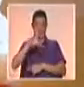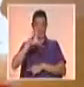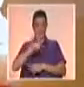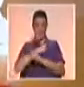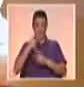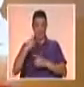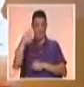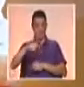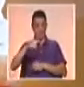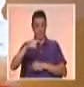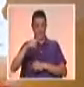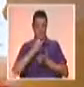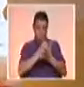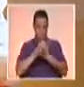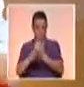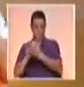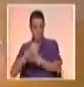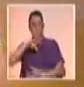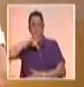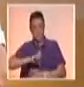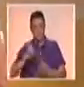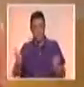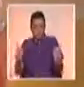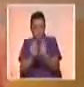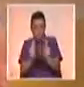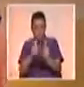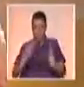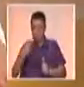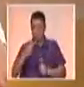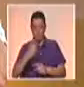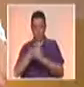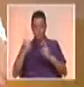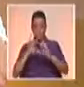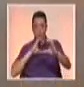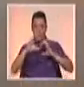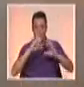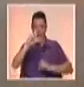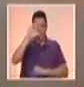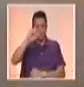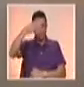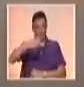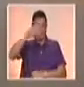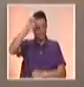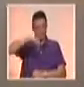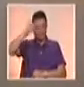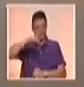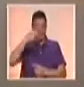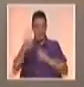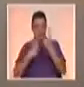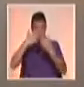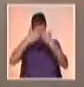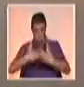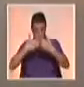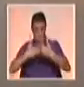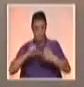portanto. E tem sido uma grande ajuda para o meu filho, os dois. Portanto, eles comunicam em língua gestual. Sim, sim. Quando há assim mais alguma dúvida